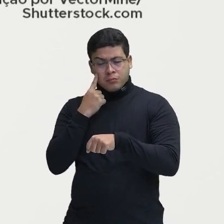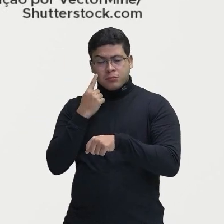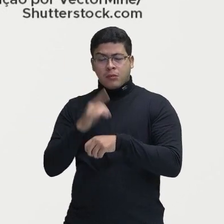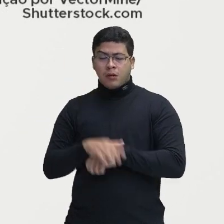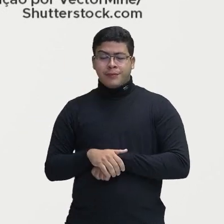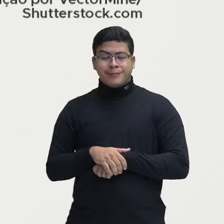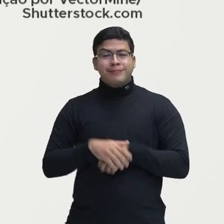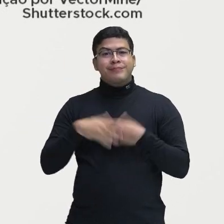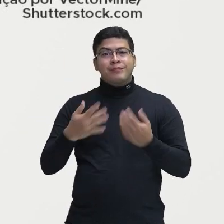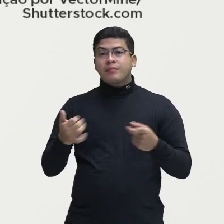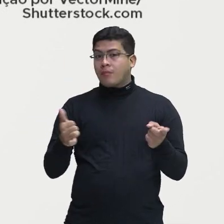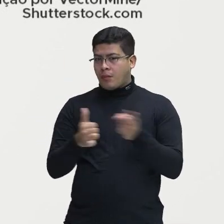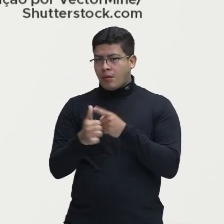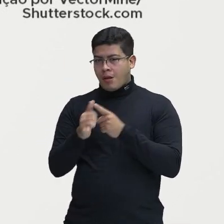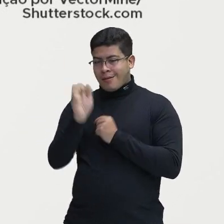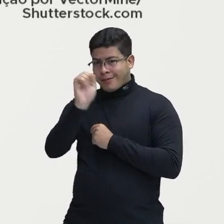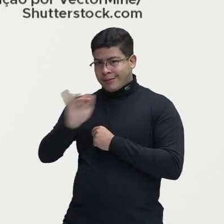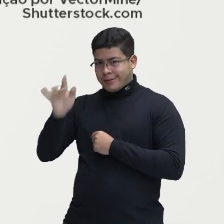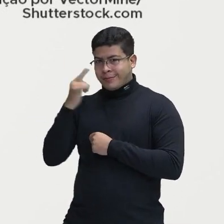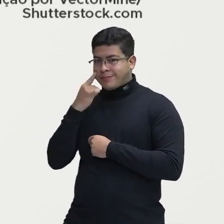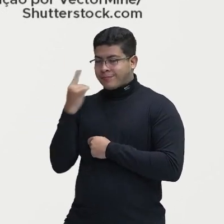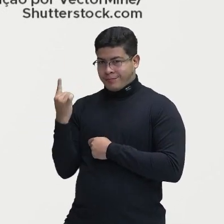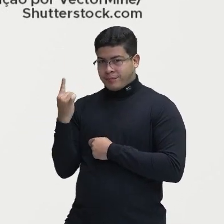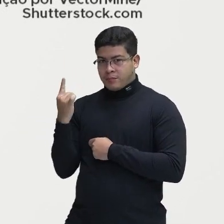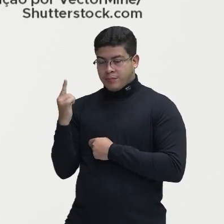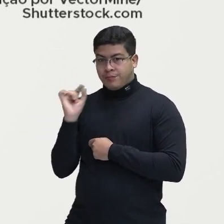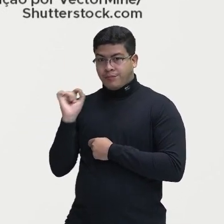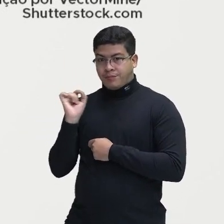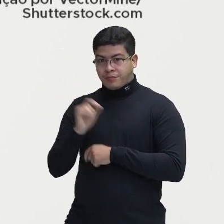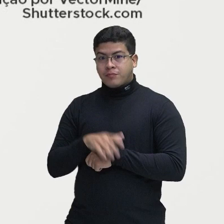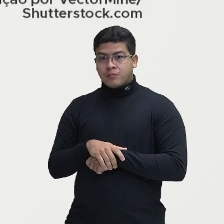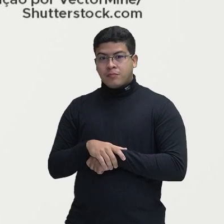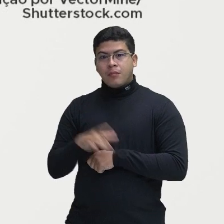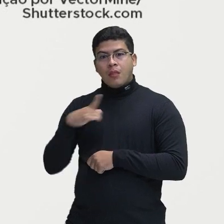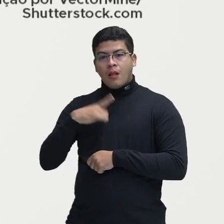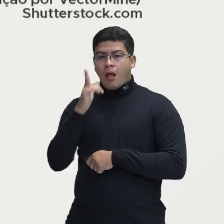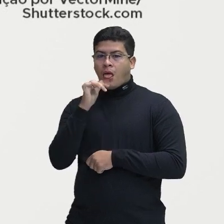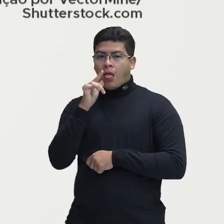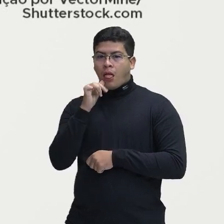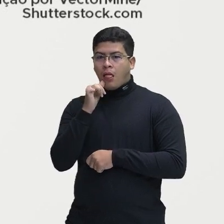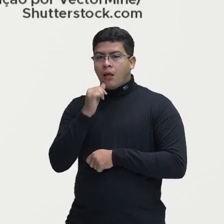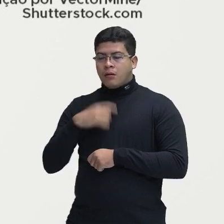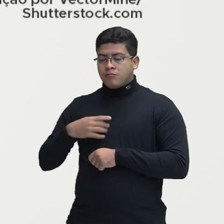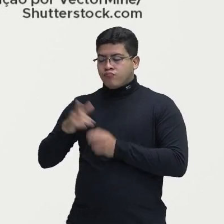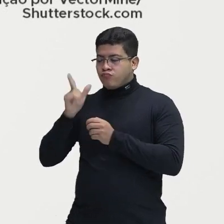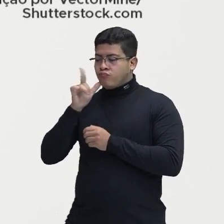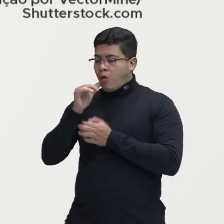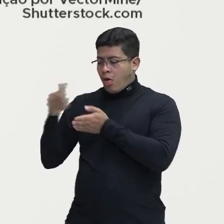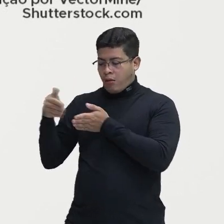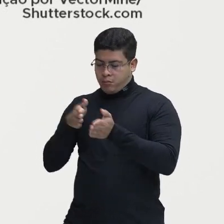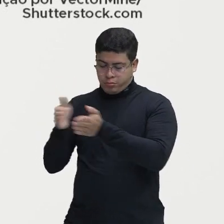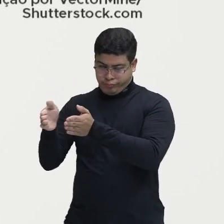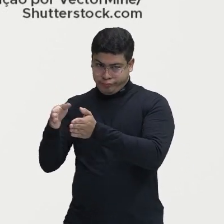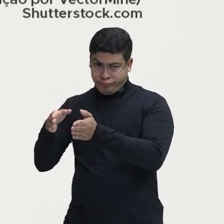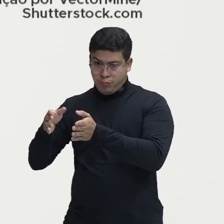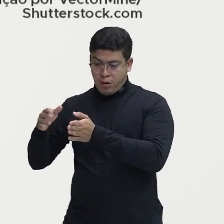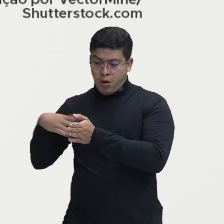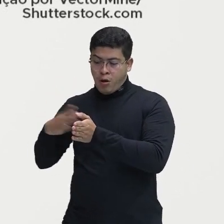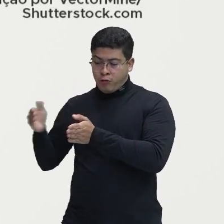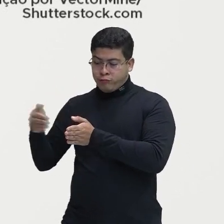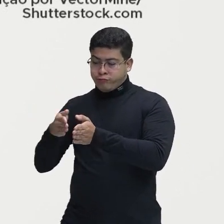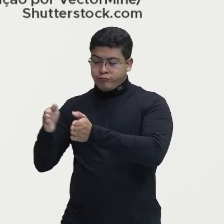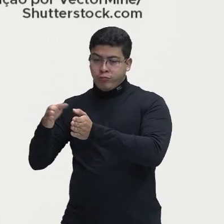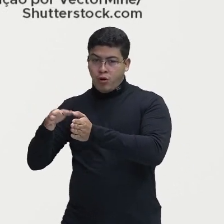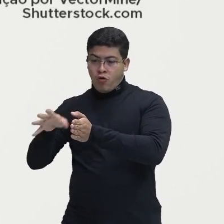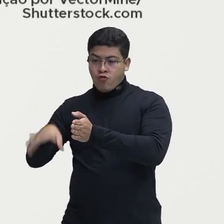nessa primeira imagem, a gente observa a água que estava presente ali numa represa. Então, essa água é retirada